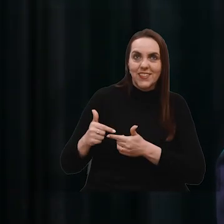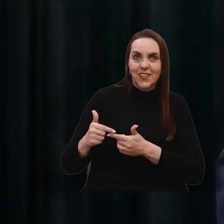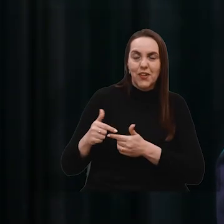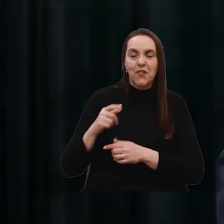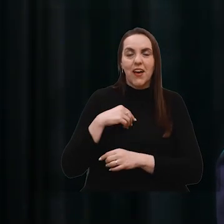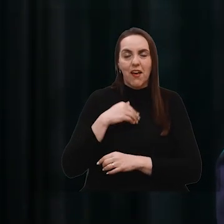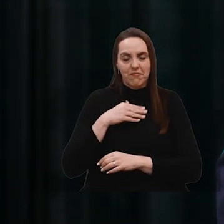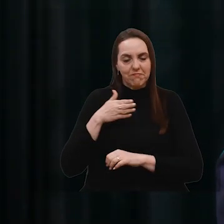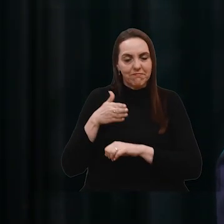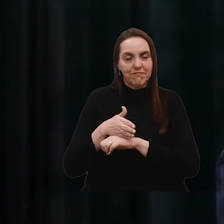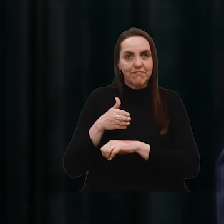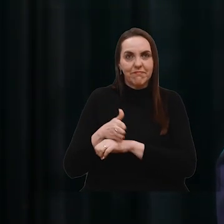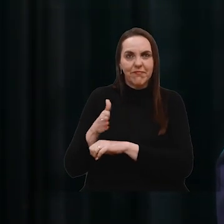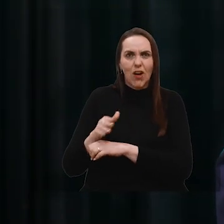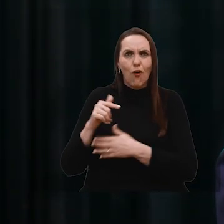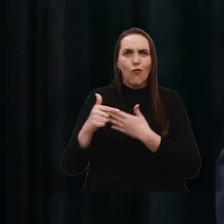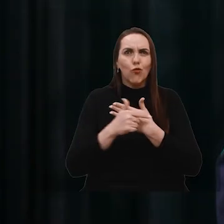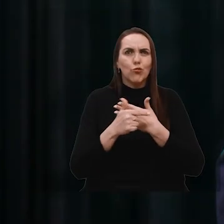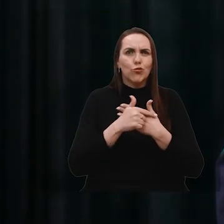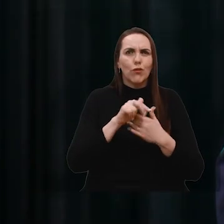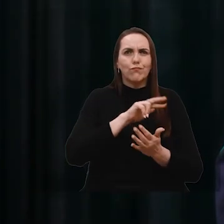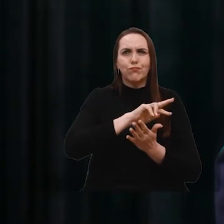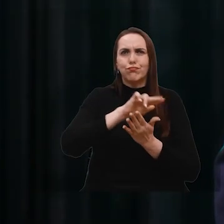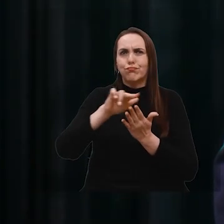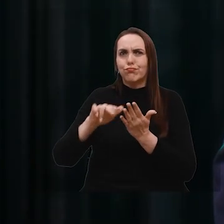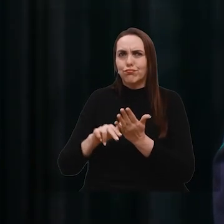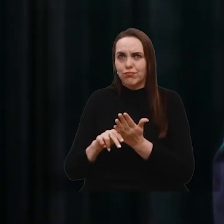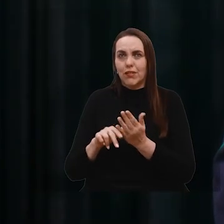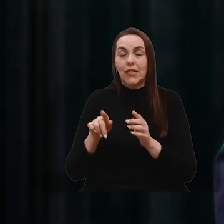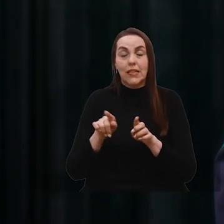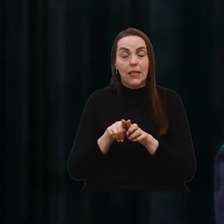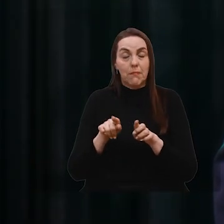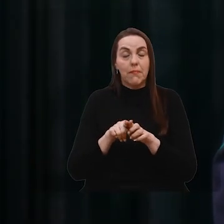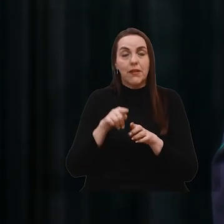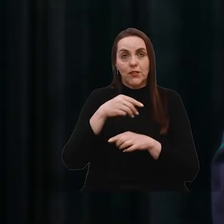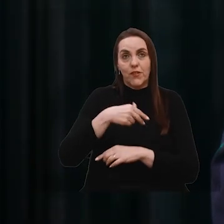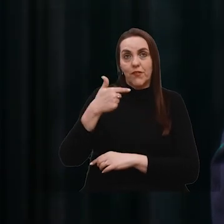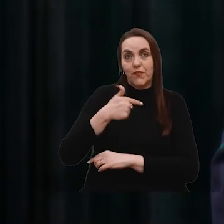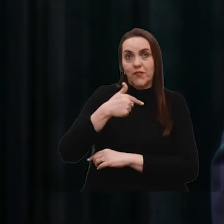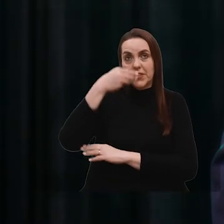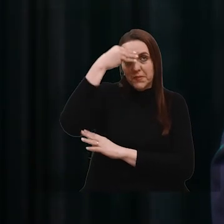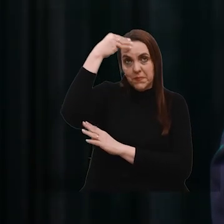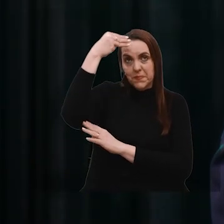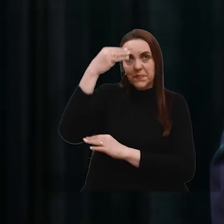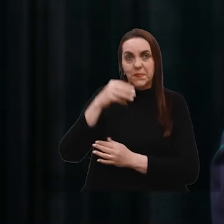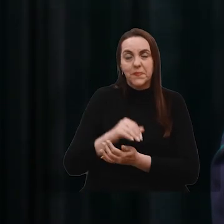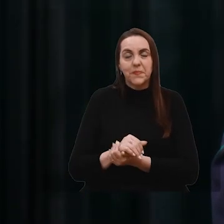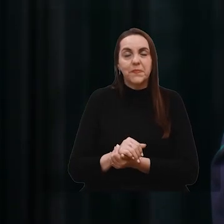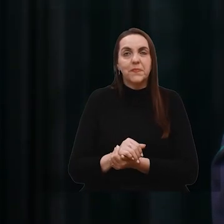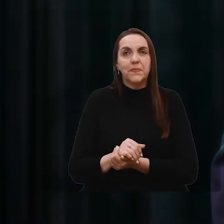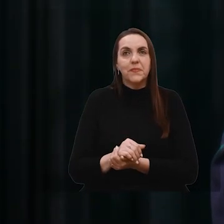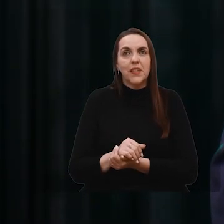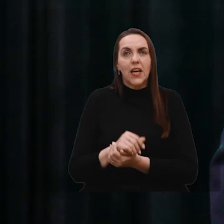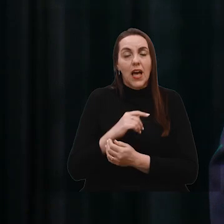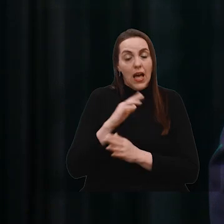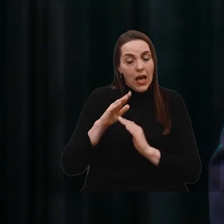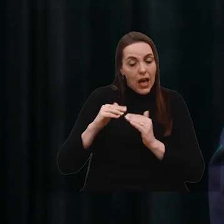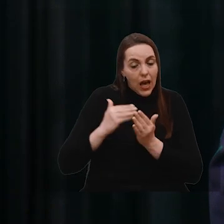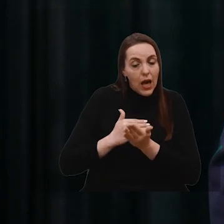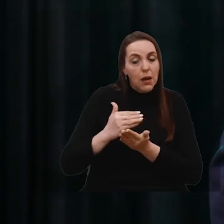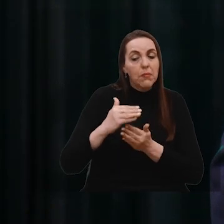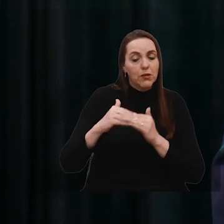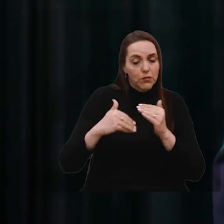Imigrantes e Tradição, onde exerci várias funções, dentre elas a de vice-patrão. A